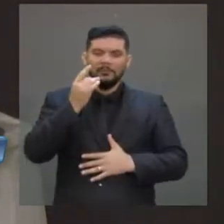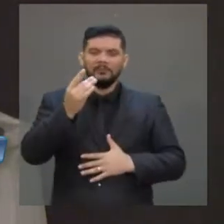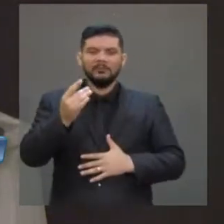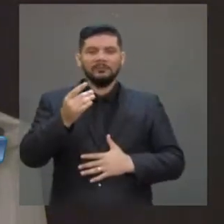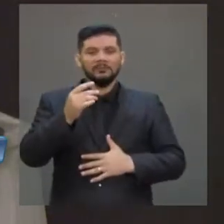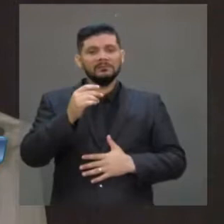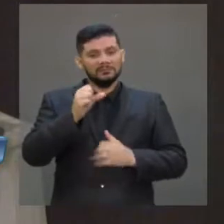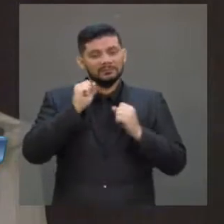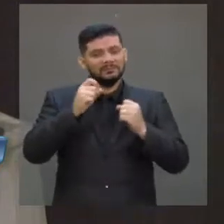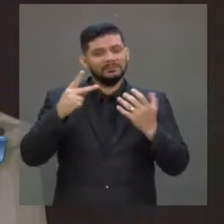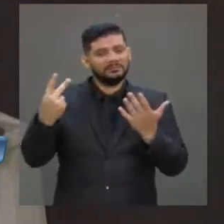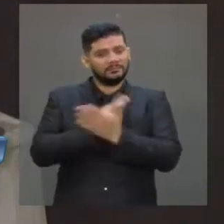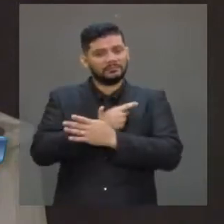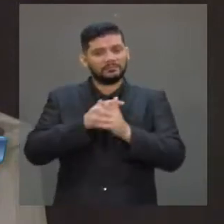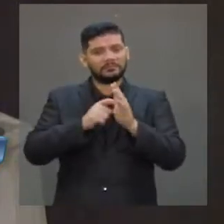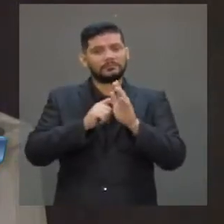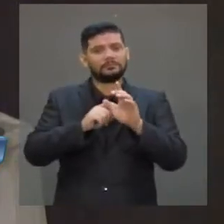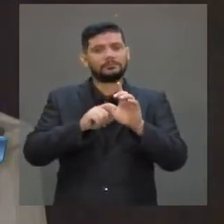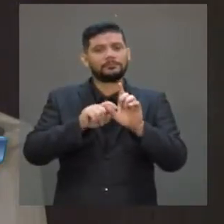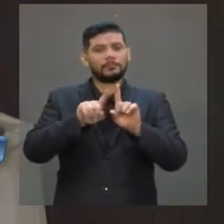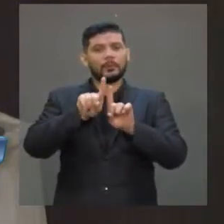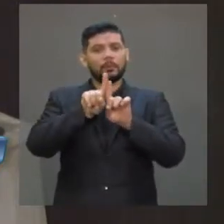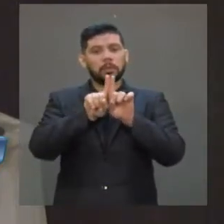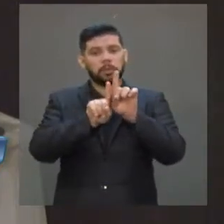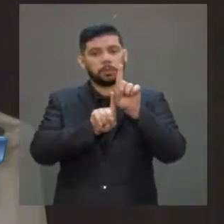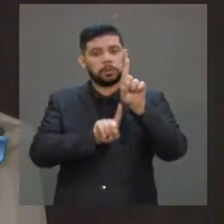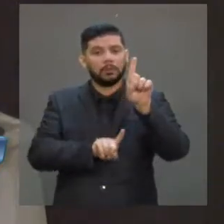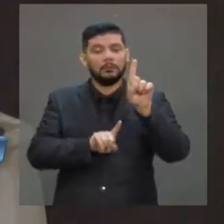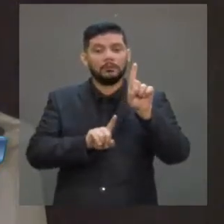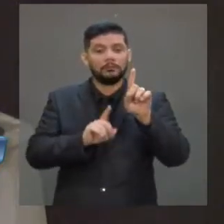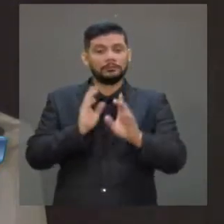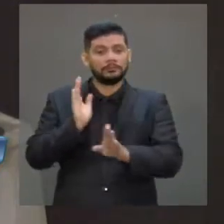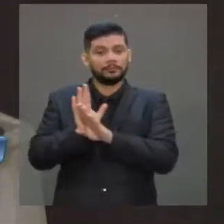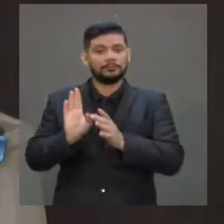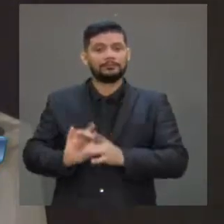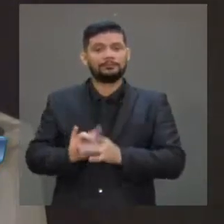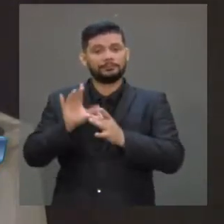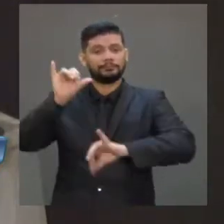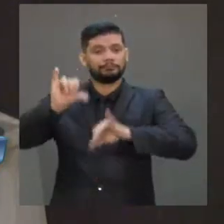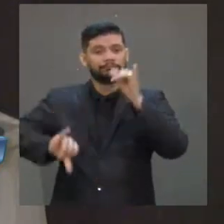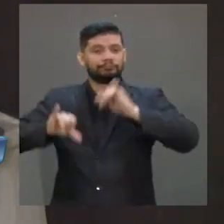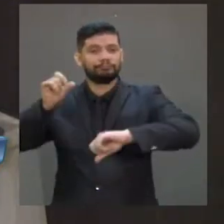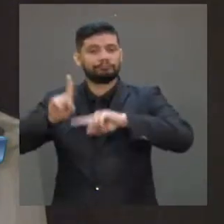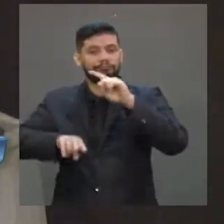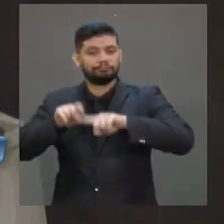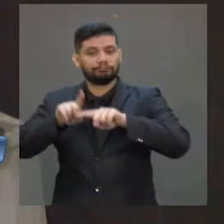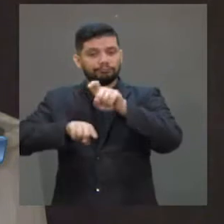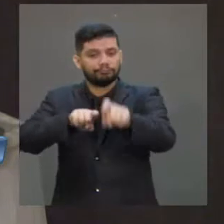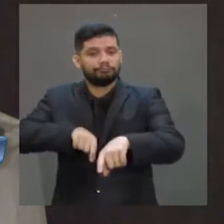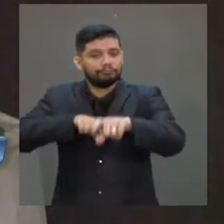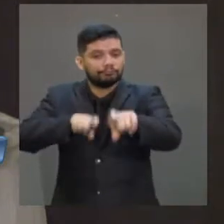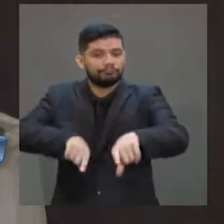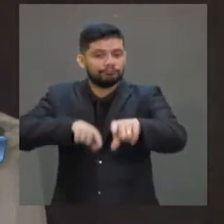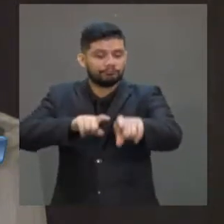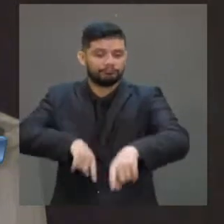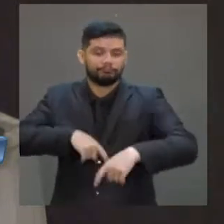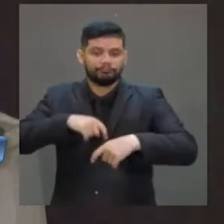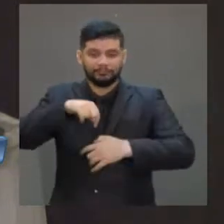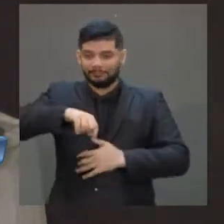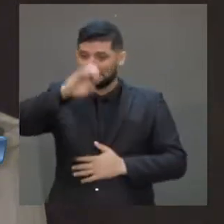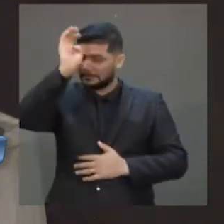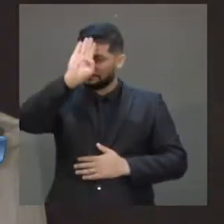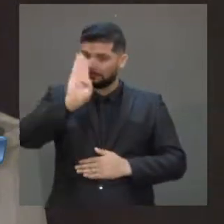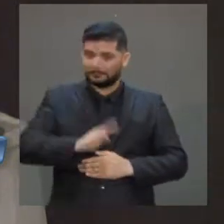pode estar sendo afetada pela liberação de neonicotinoides hoje no Brasil.